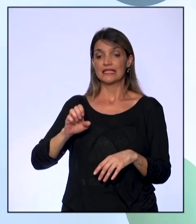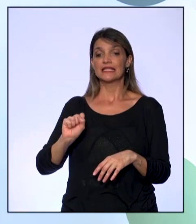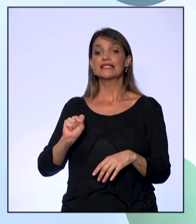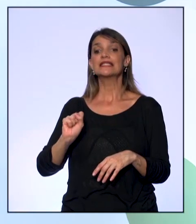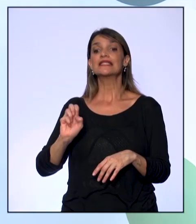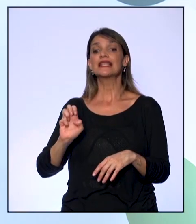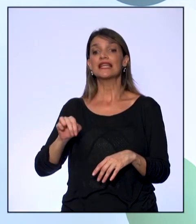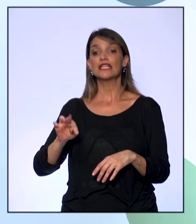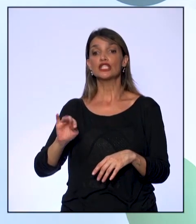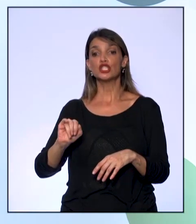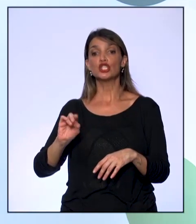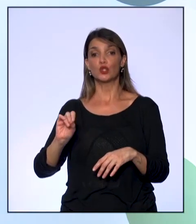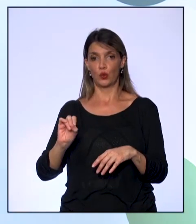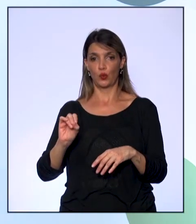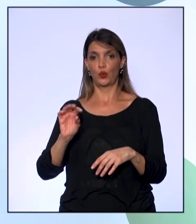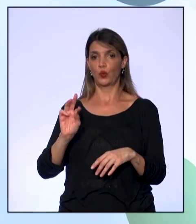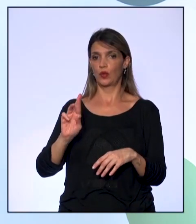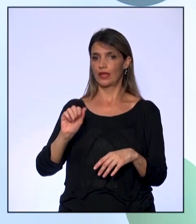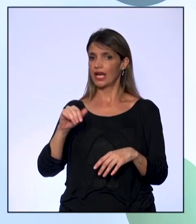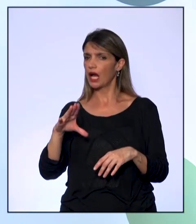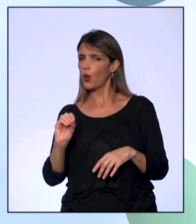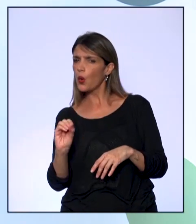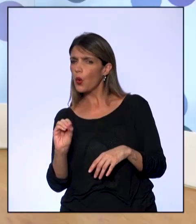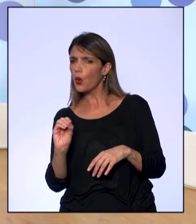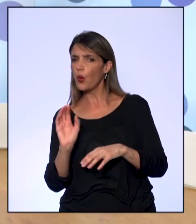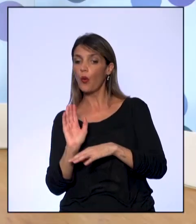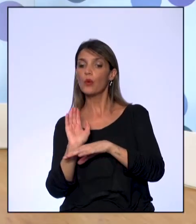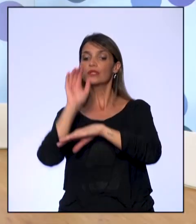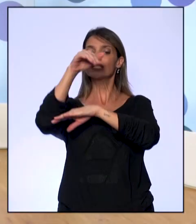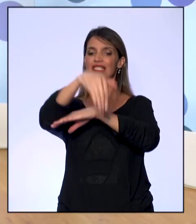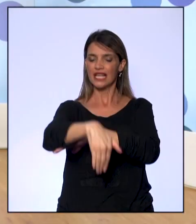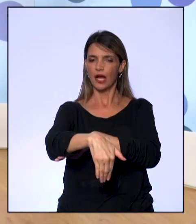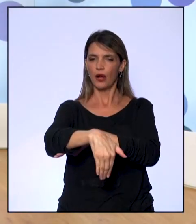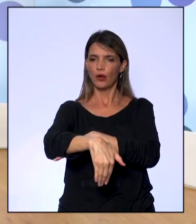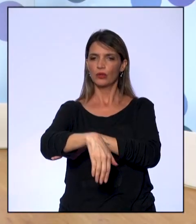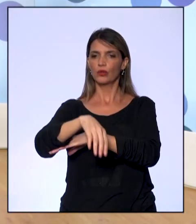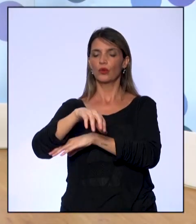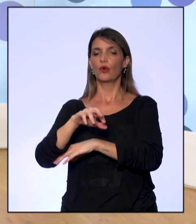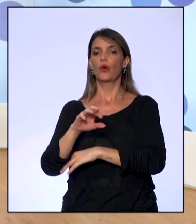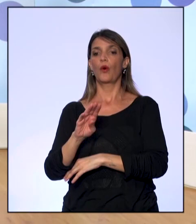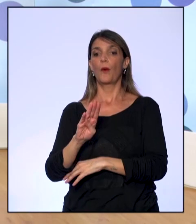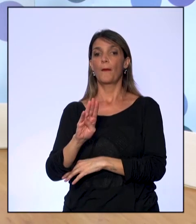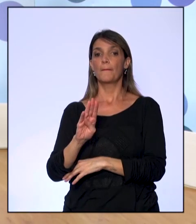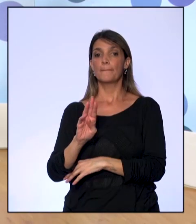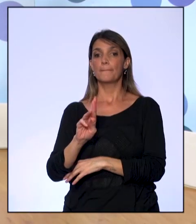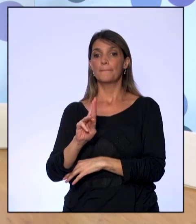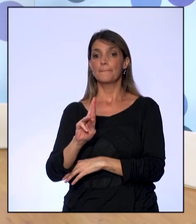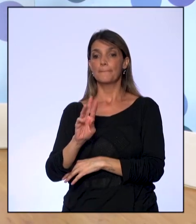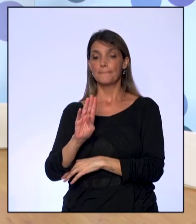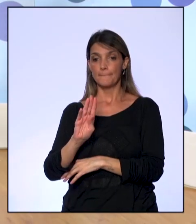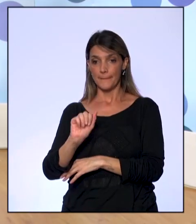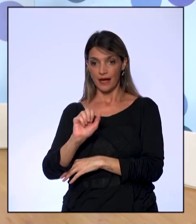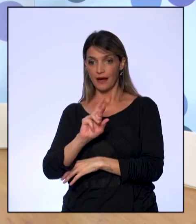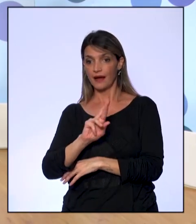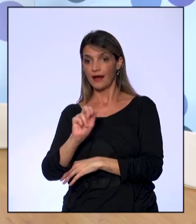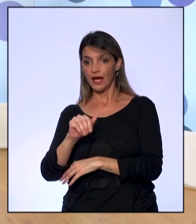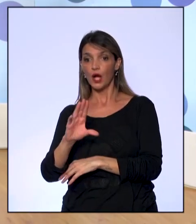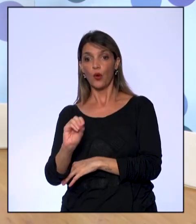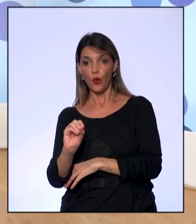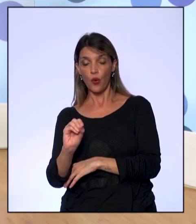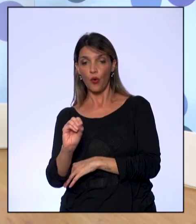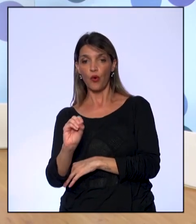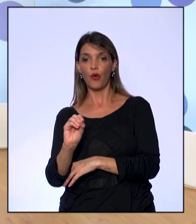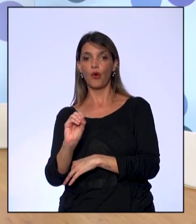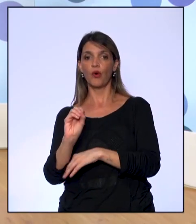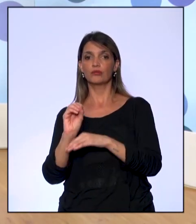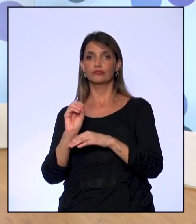tranco significam sal no salto e ribanceira é o barranco água ribanceira fez negócio para cozimento riscos quando você